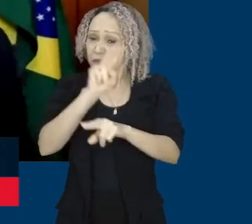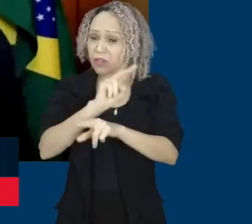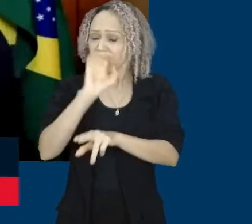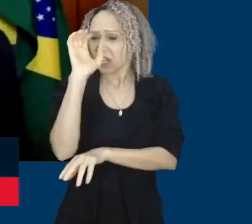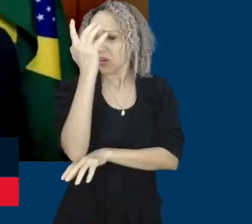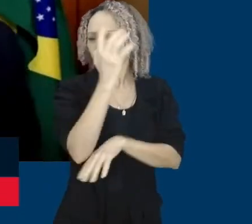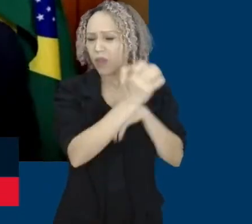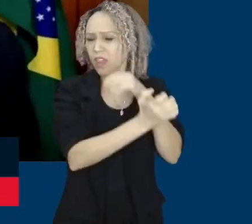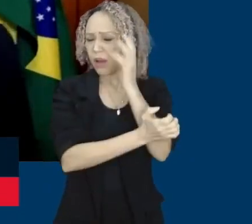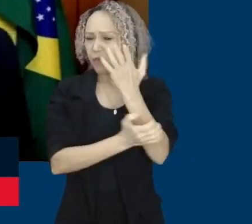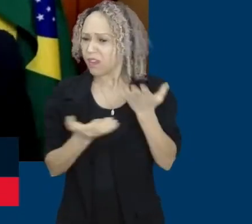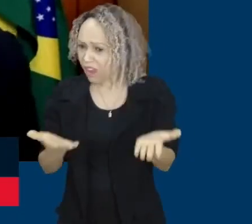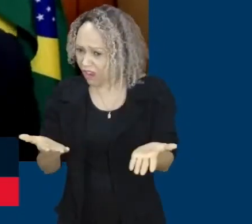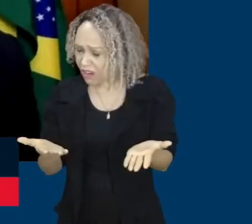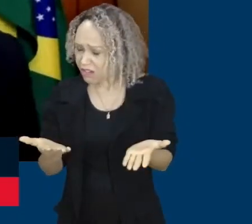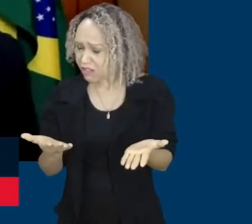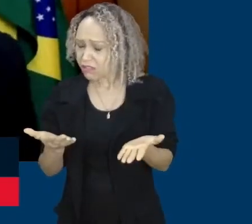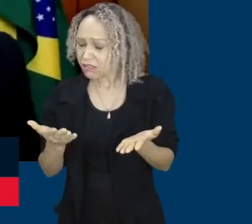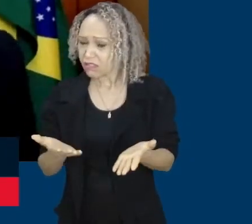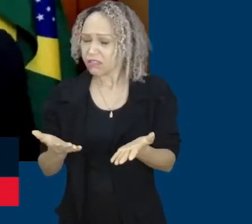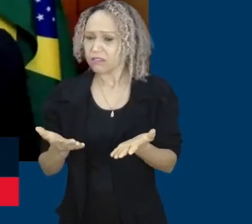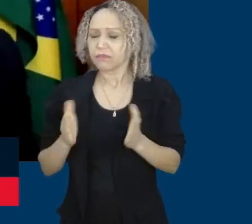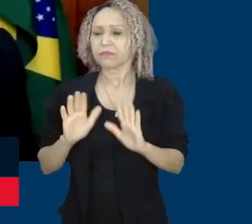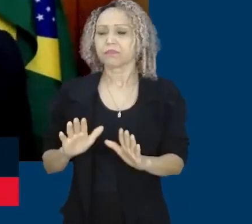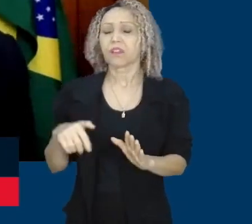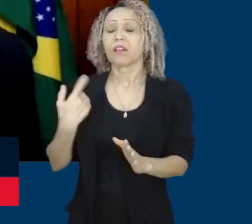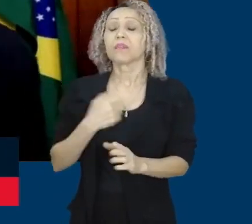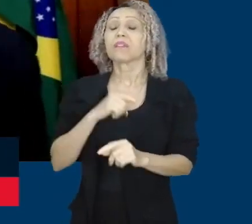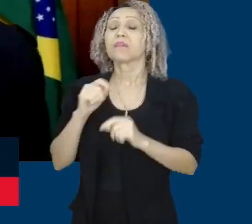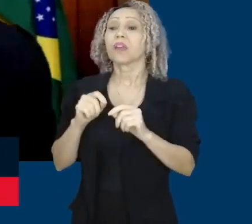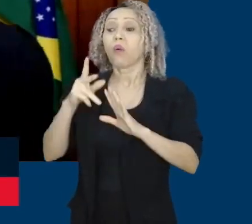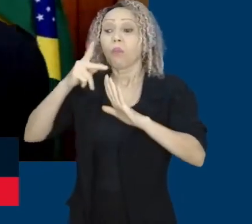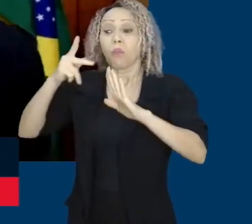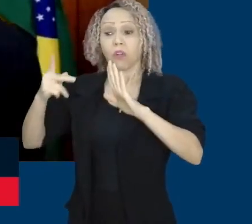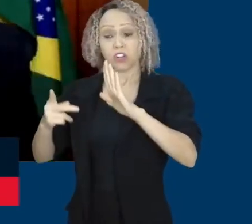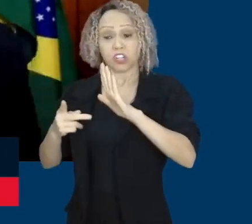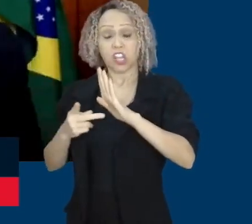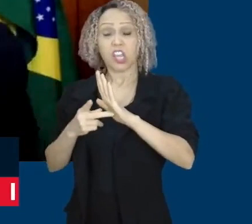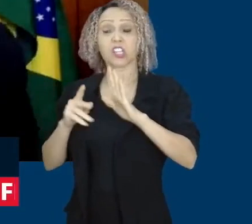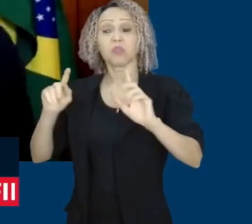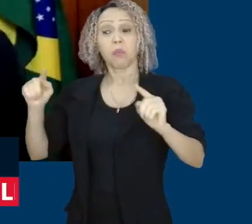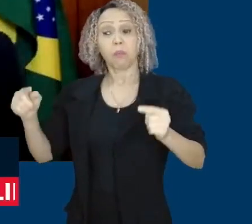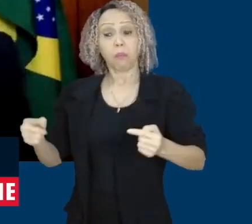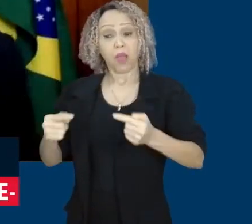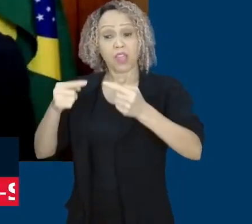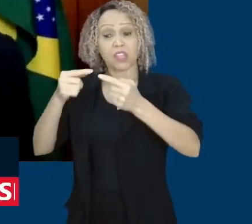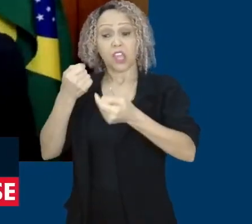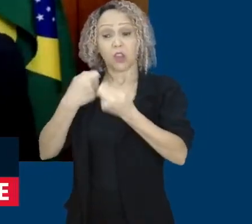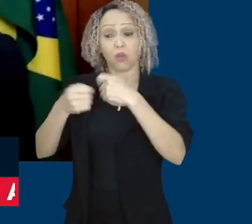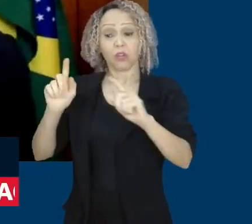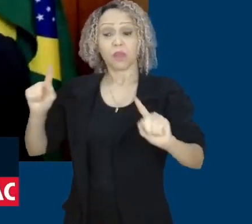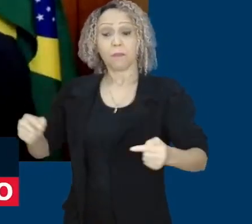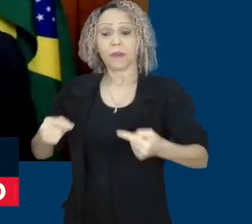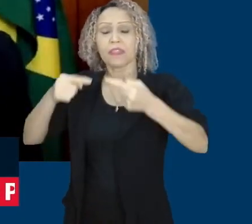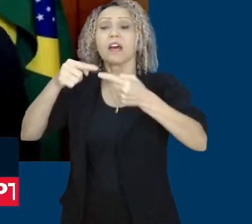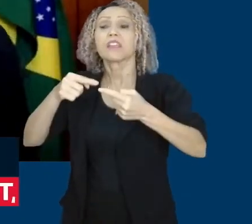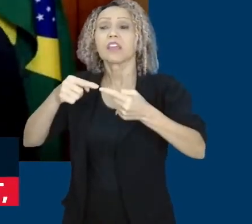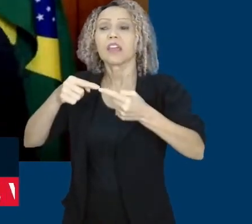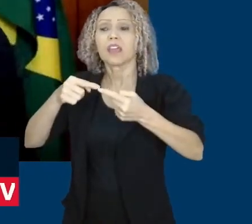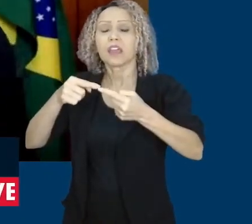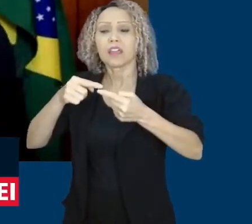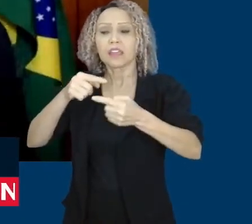desenvolvimento baseado na sustentabilidade. E é justamente preservando e não permitindo